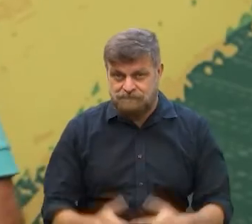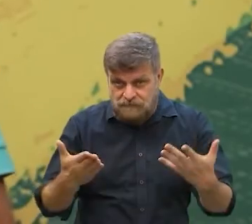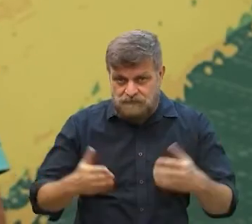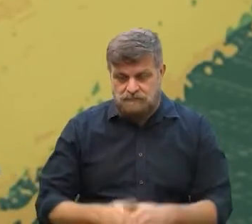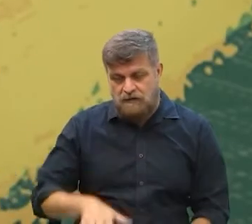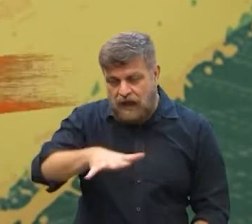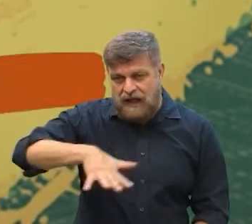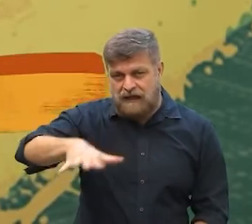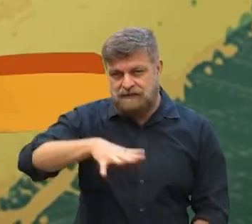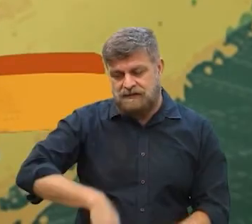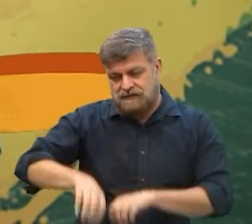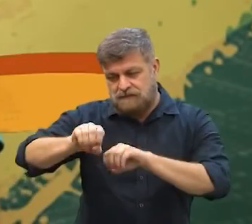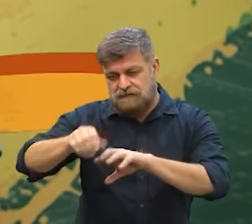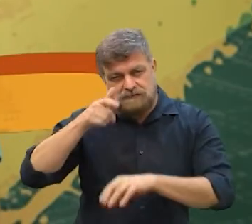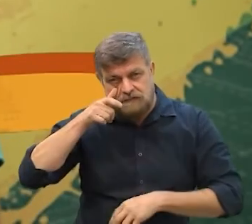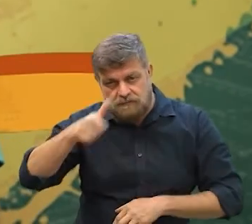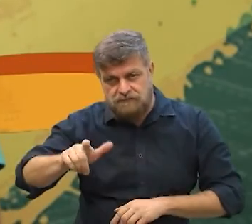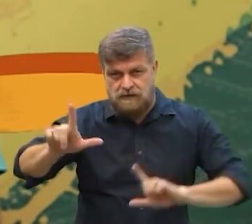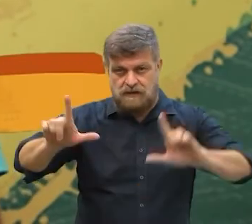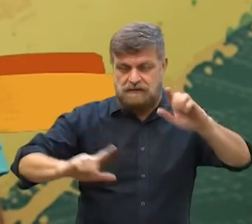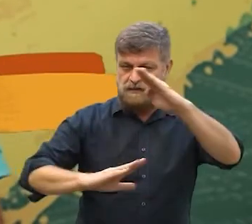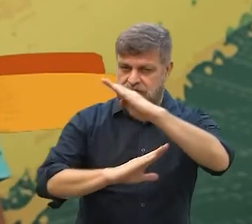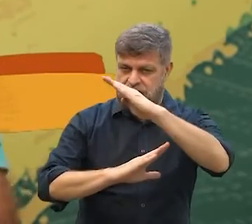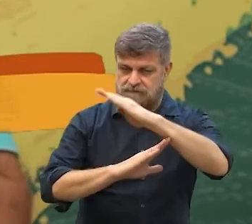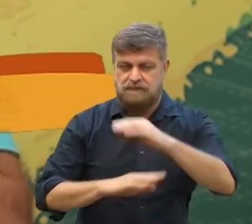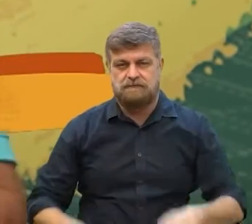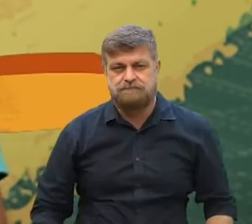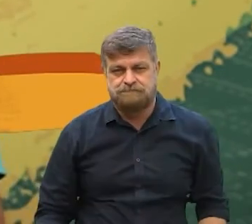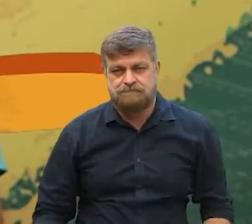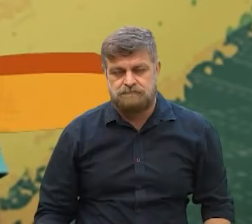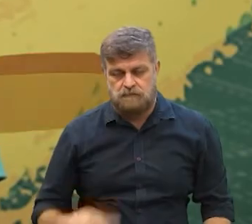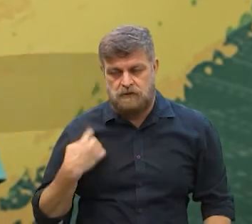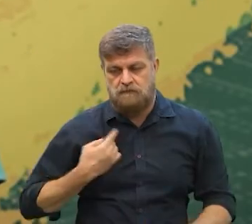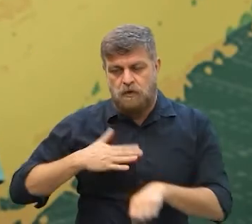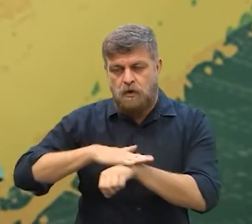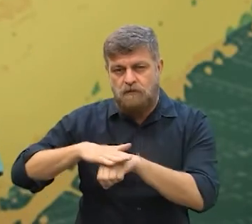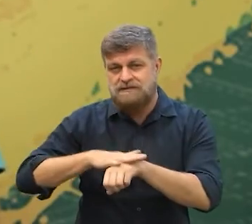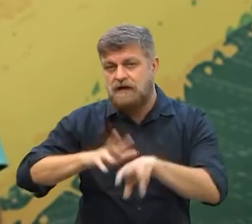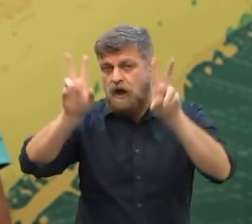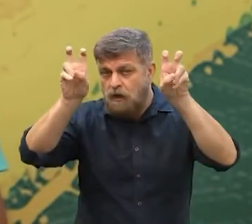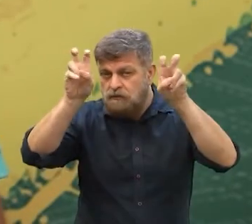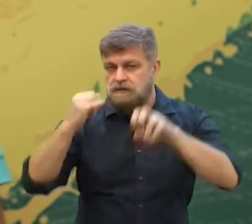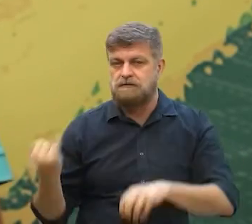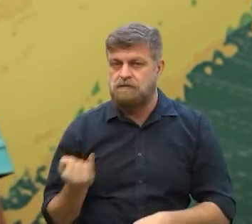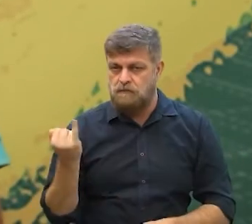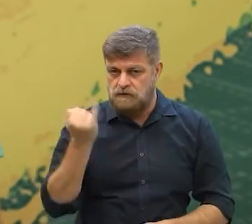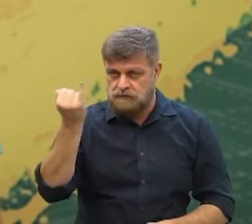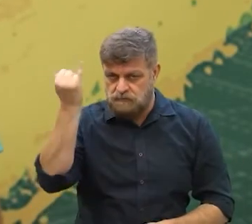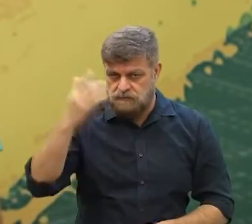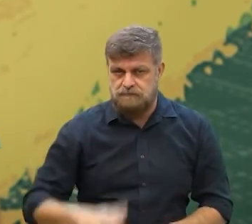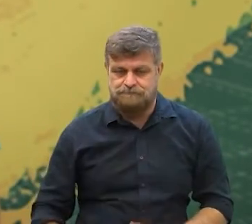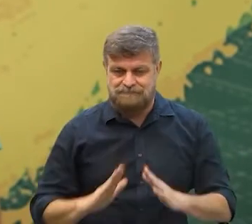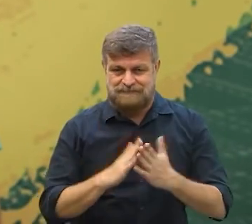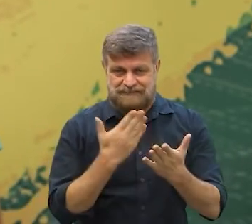Bom, é o quadro De Olho na Educação aqui na tela da TV Câmara Campinas. Bom, a gente vai falar sobre um assunto muito importante, que é a